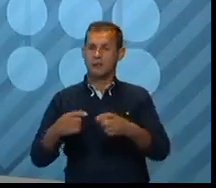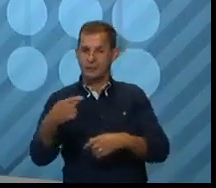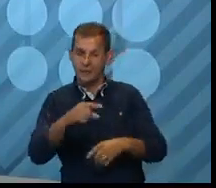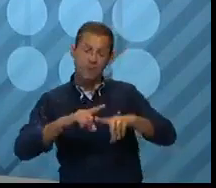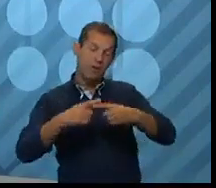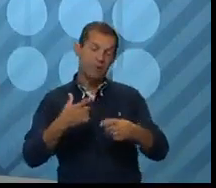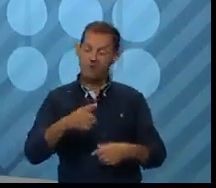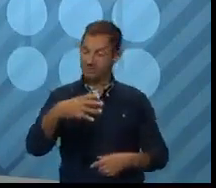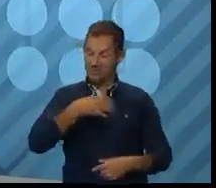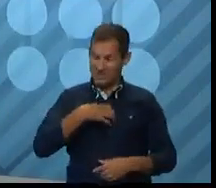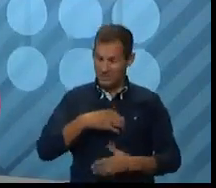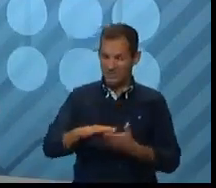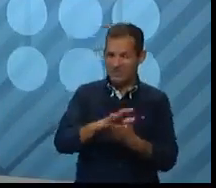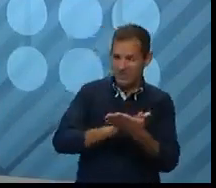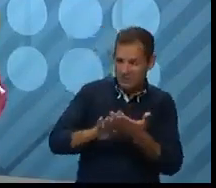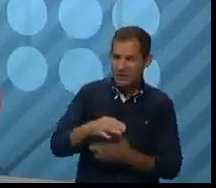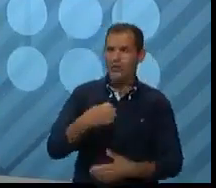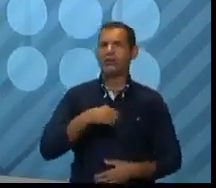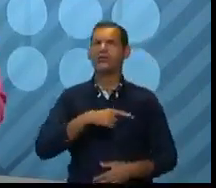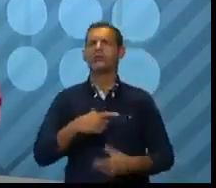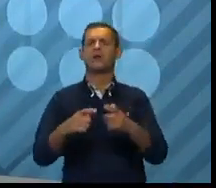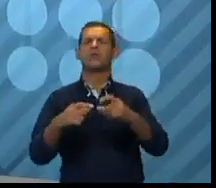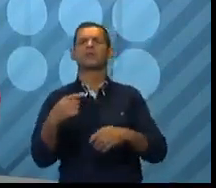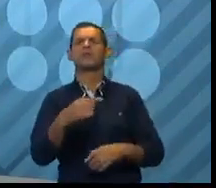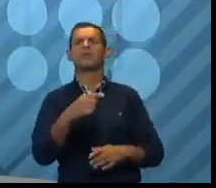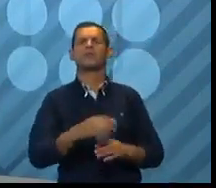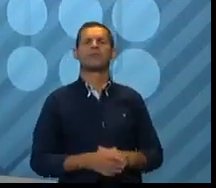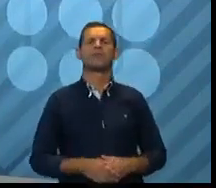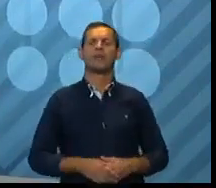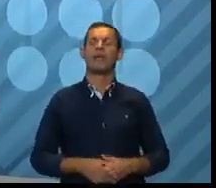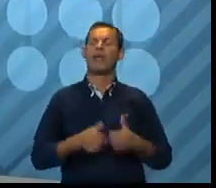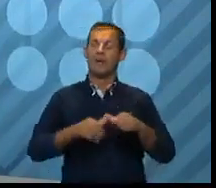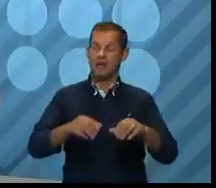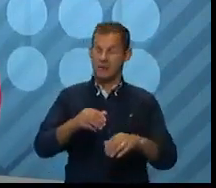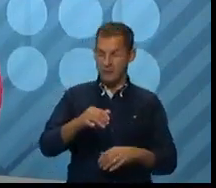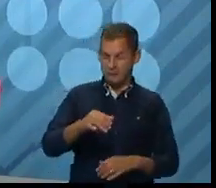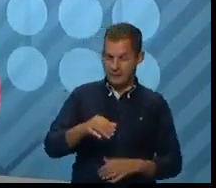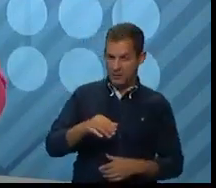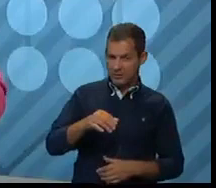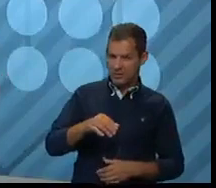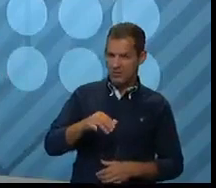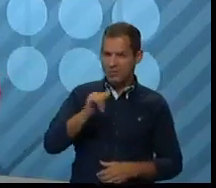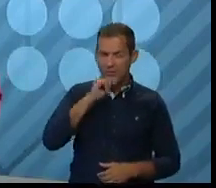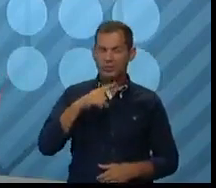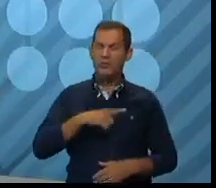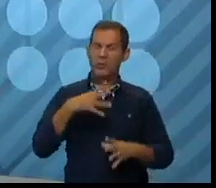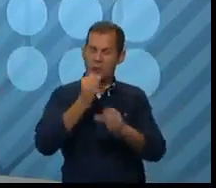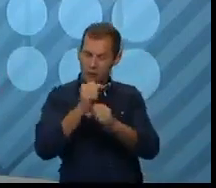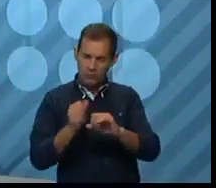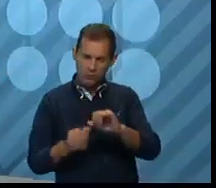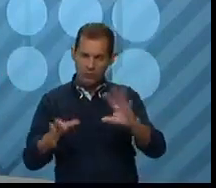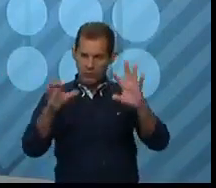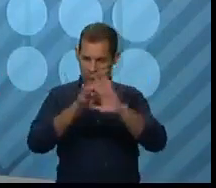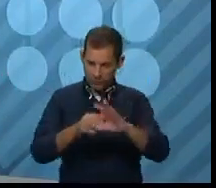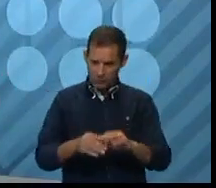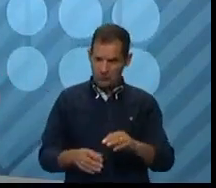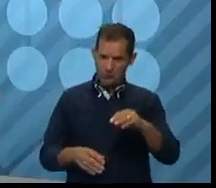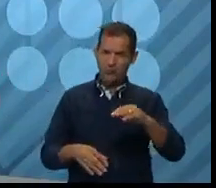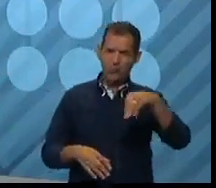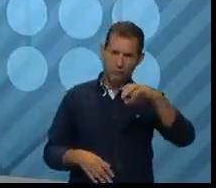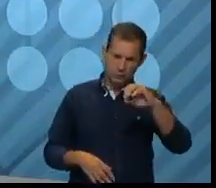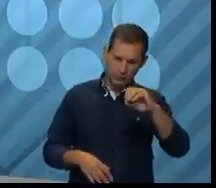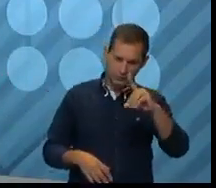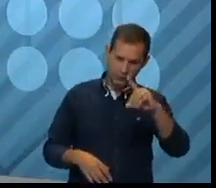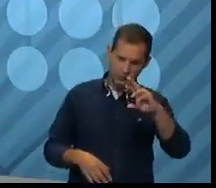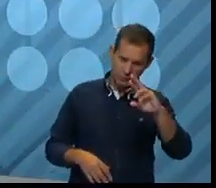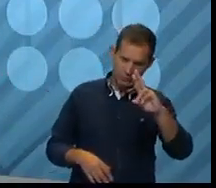faz sentido nenhum eu ter uma área negativa. Nesses casos, a gente tem que calcular a integral no módulo.